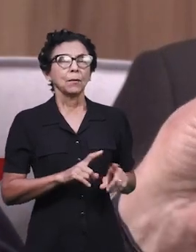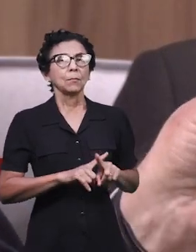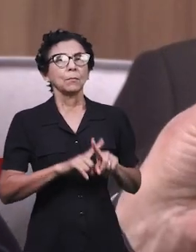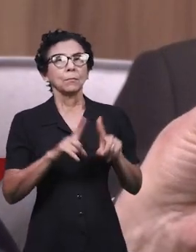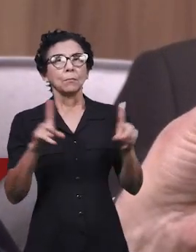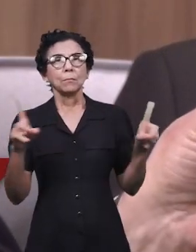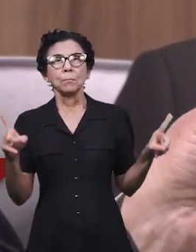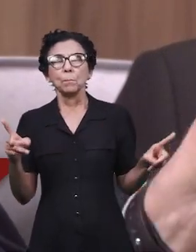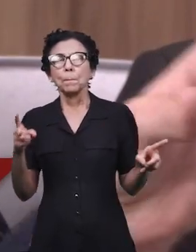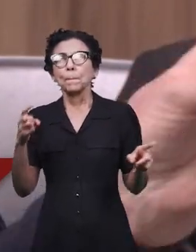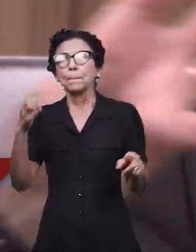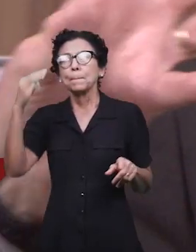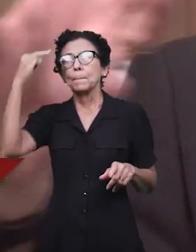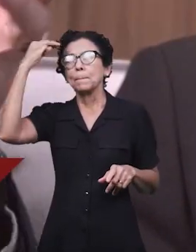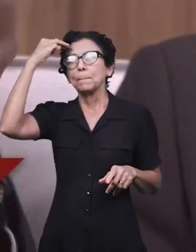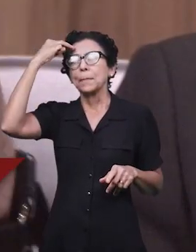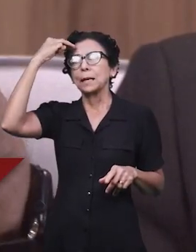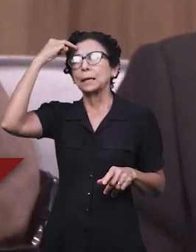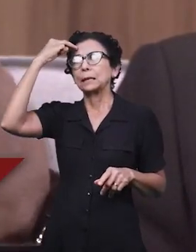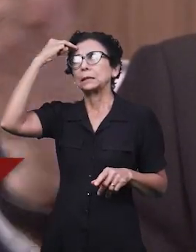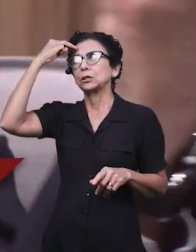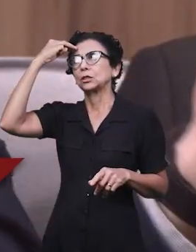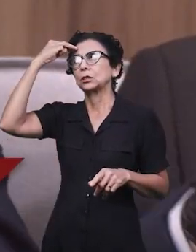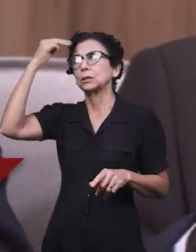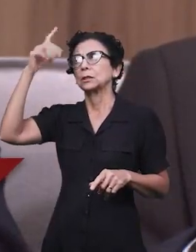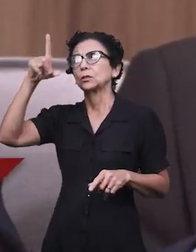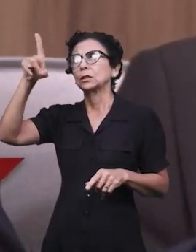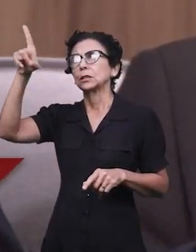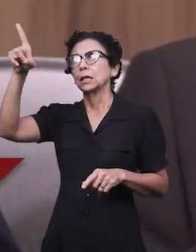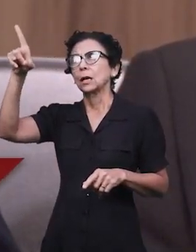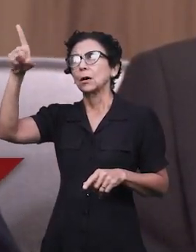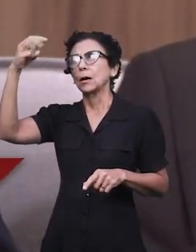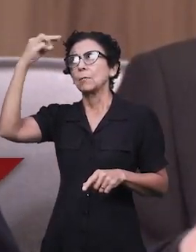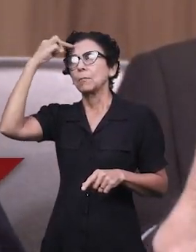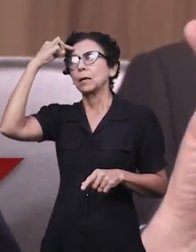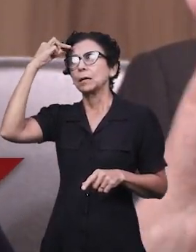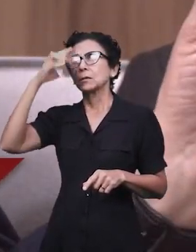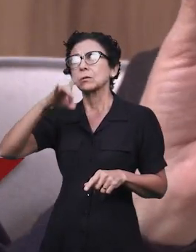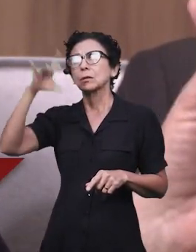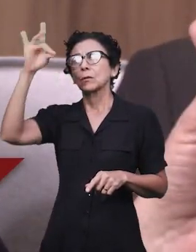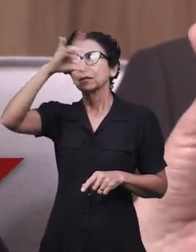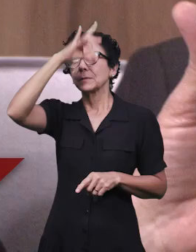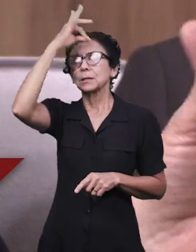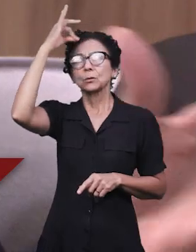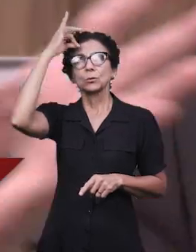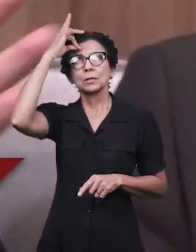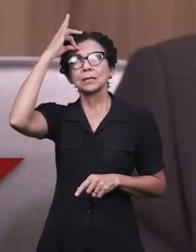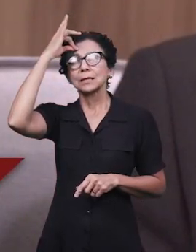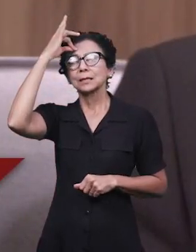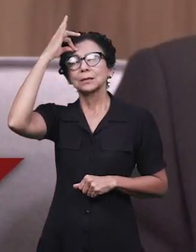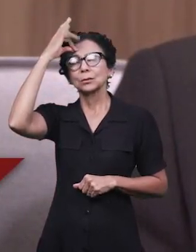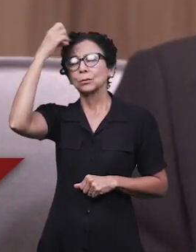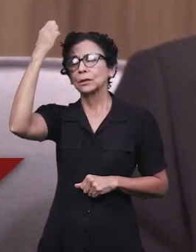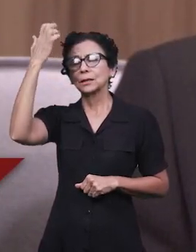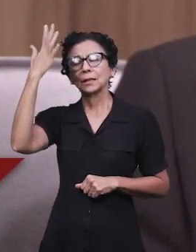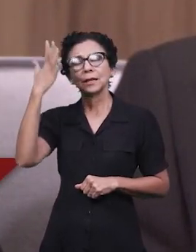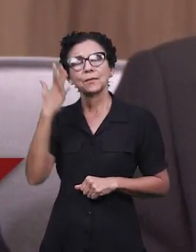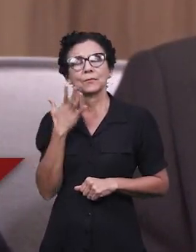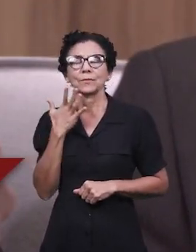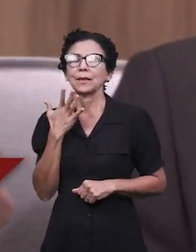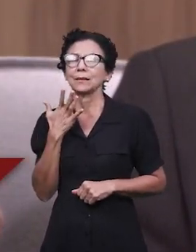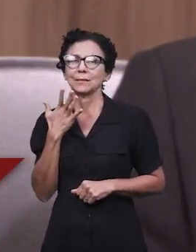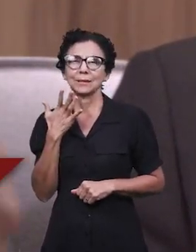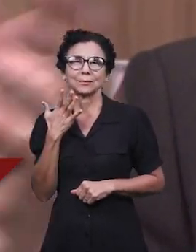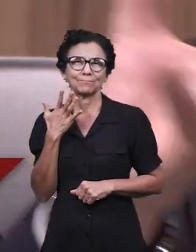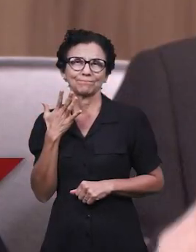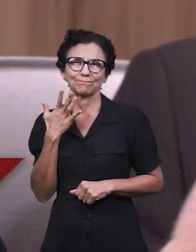Espírito Santo. E aí não tem discussão, debate, argumento, mas é aquilo que o Espírito Santo revela. Um